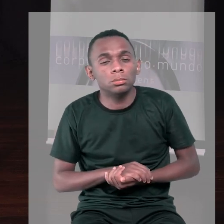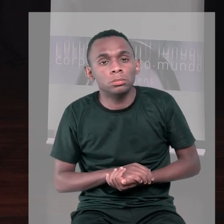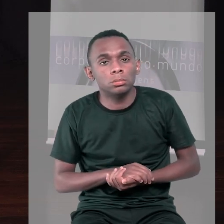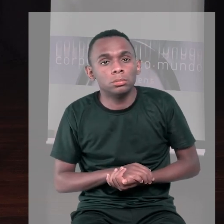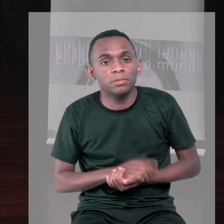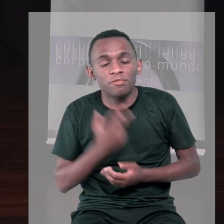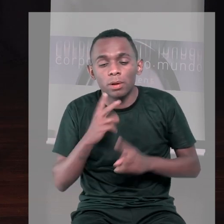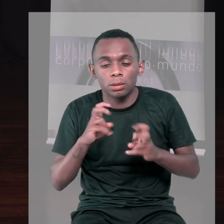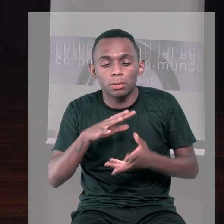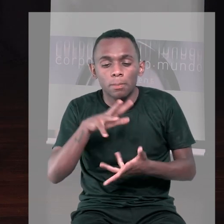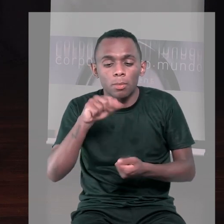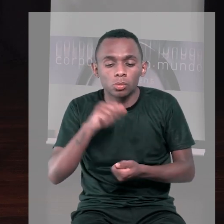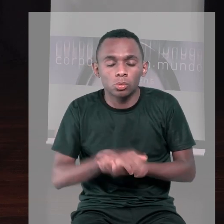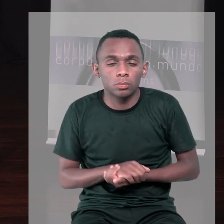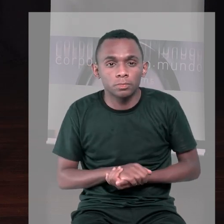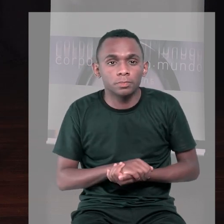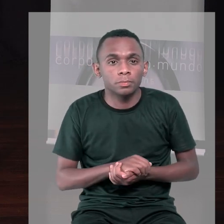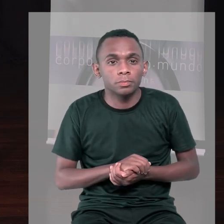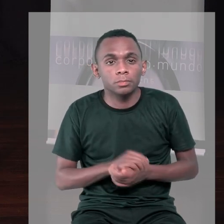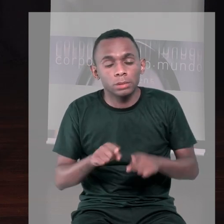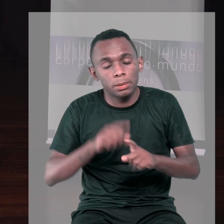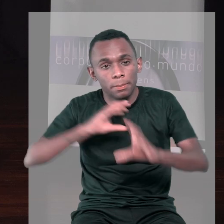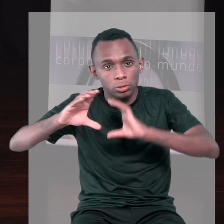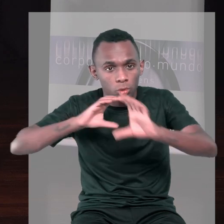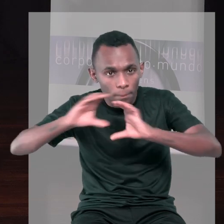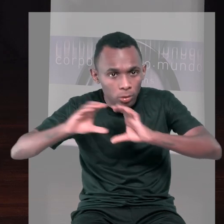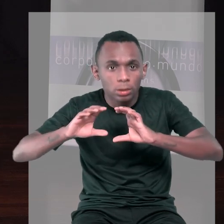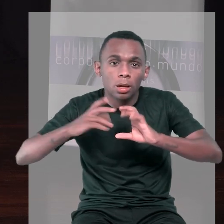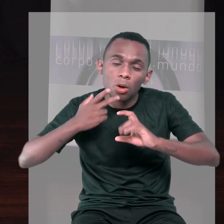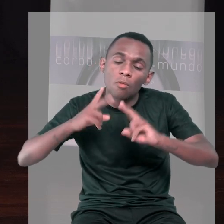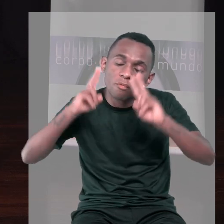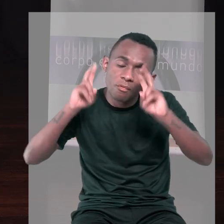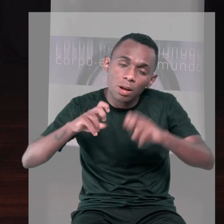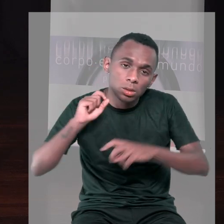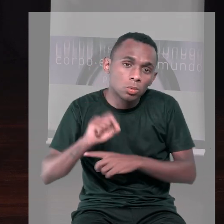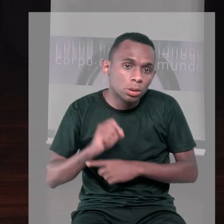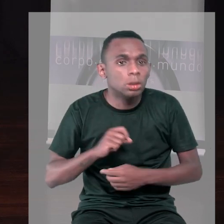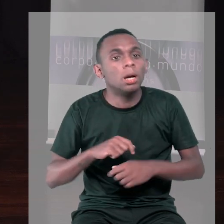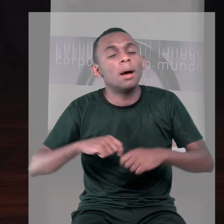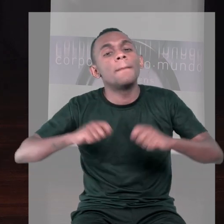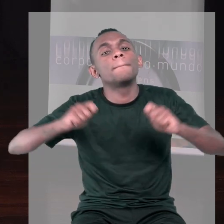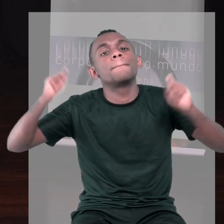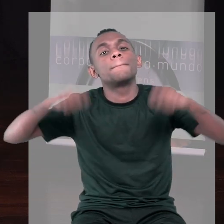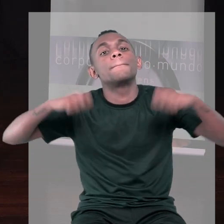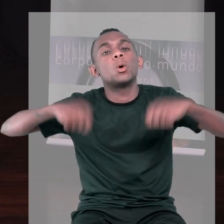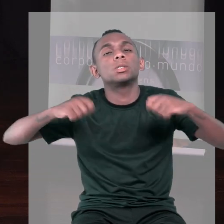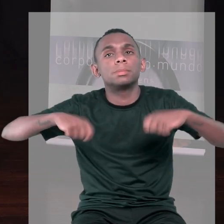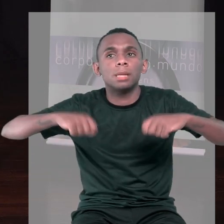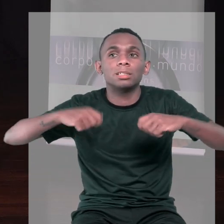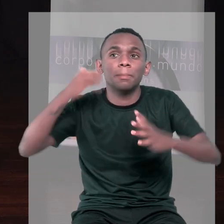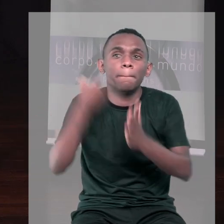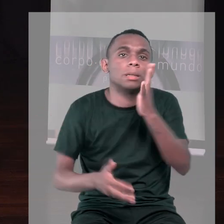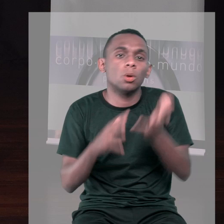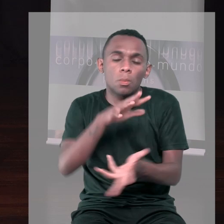e esquecimento são ameaças à destruição do nosso mundo em comum.